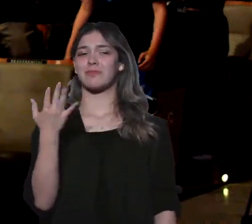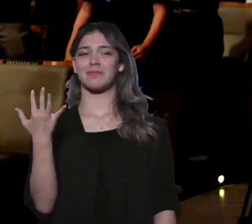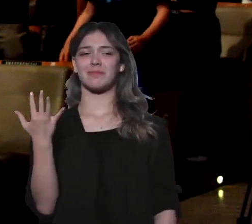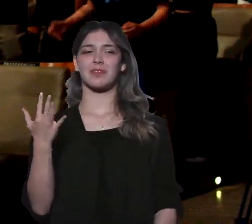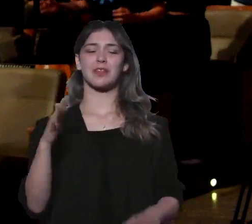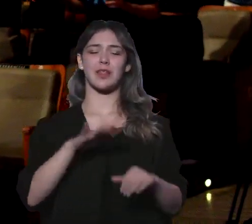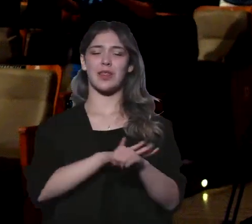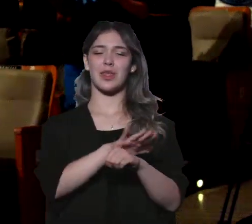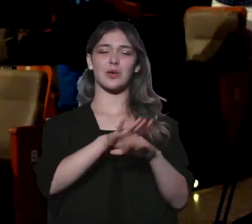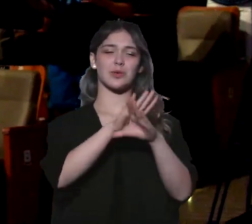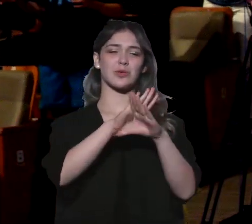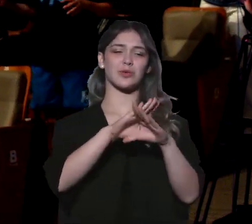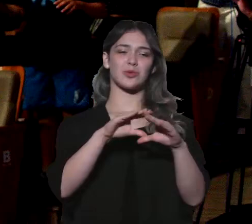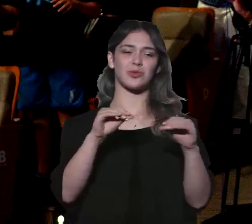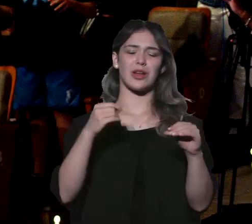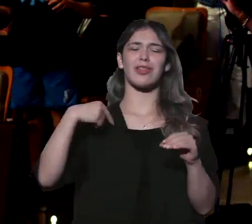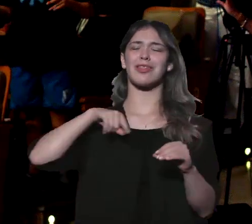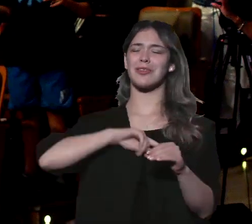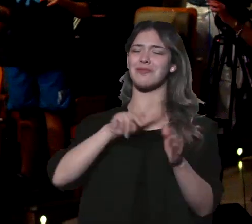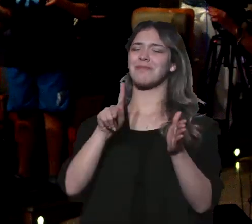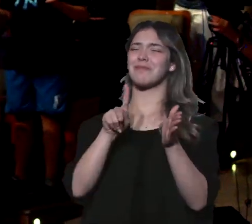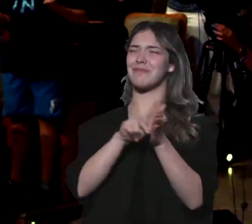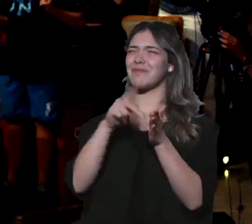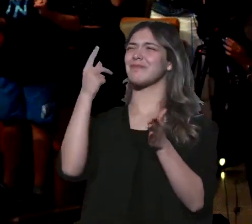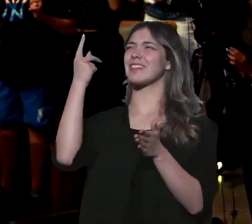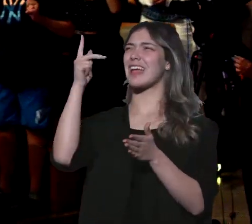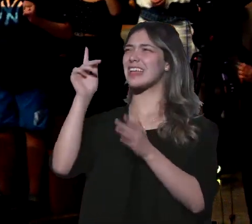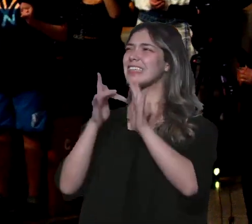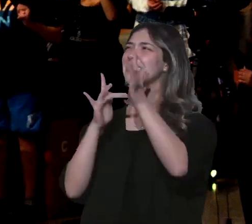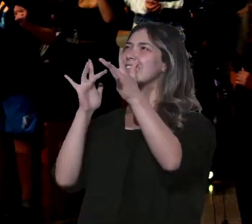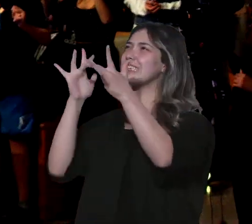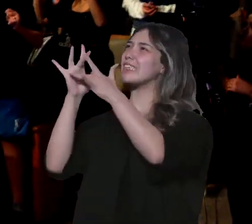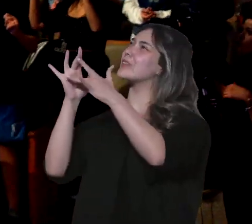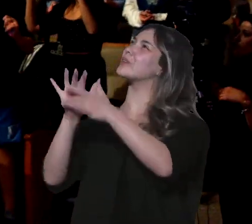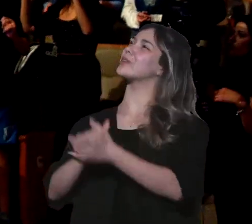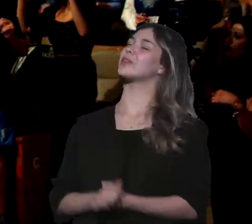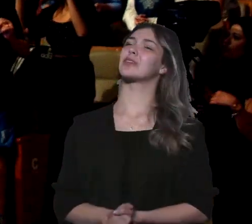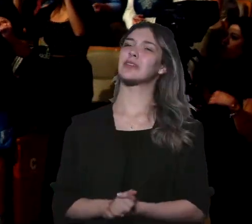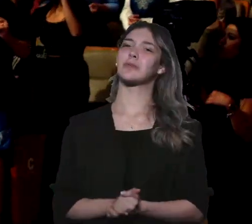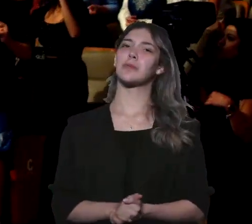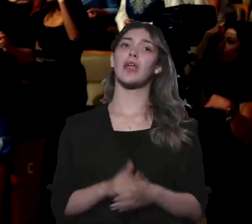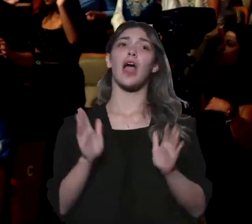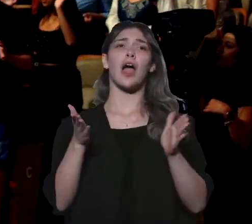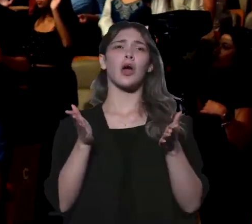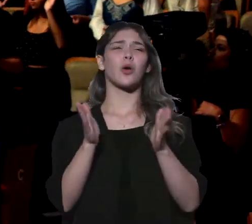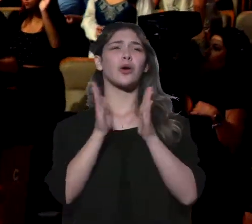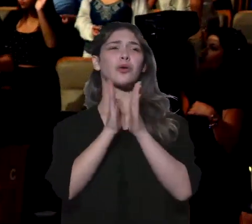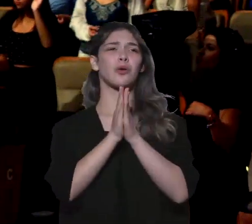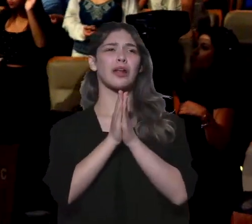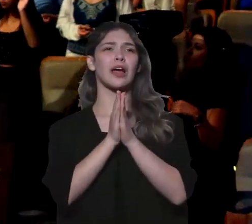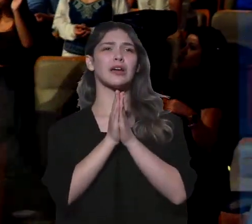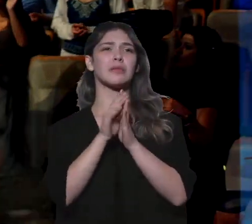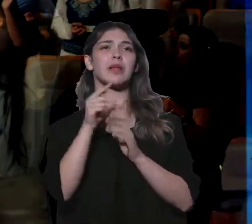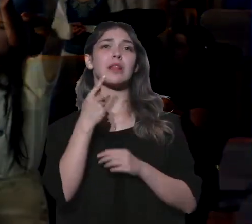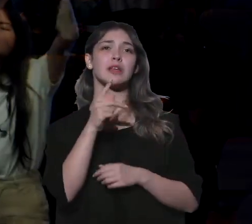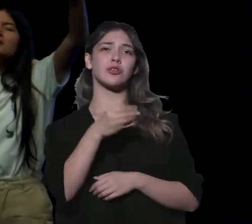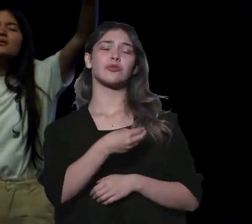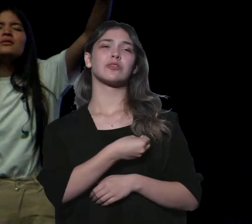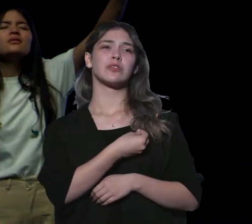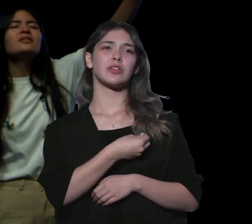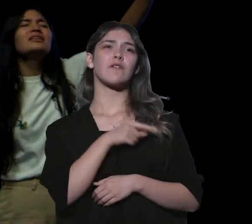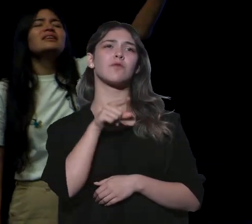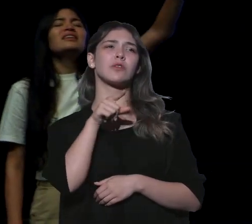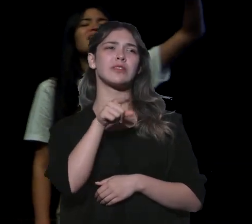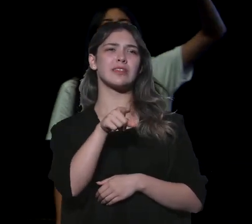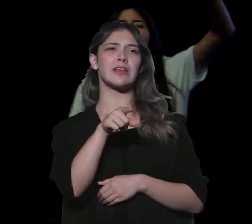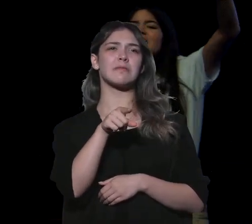Nós somos teus, Jesus. Eu quero orar por você que essa noite percebeu que precisa